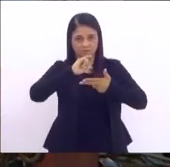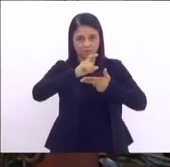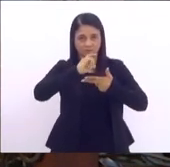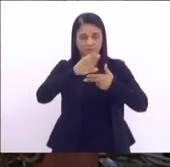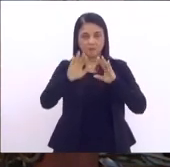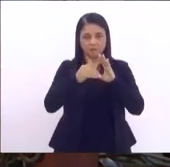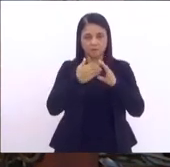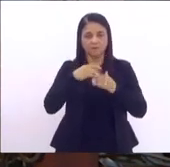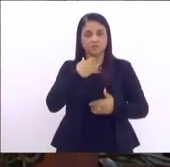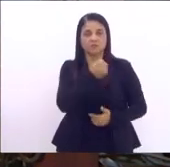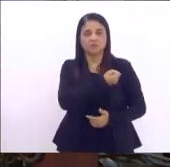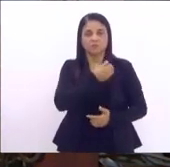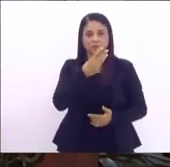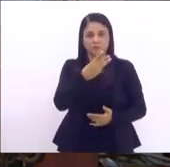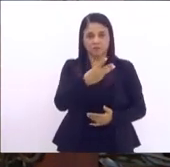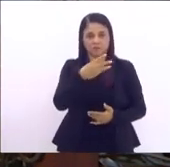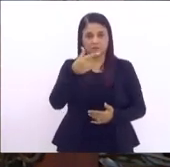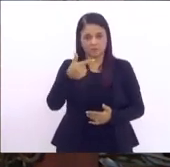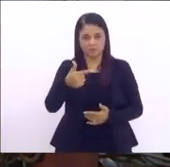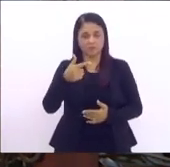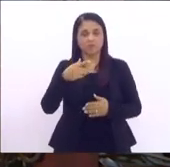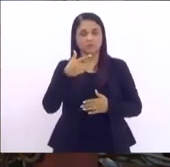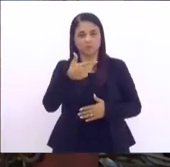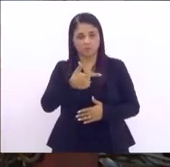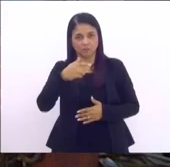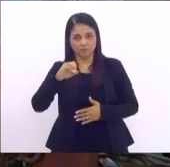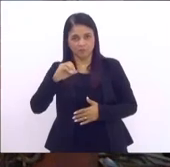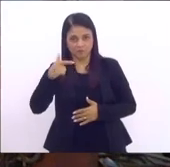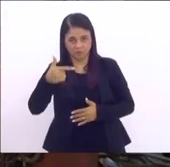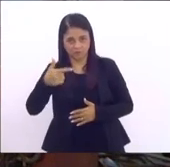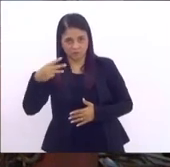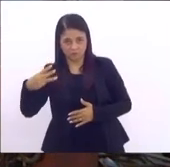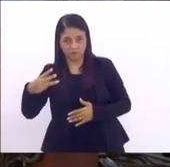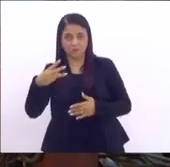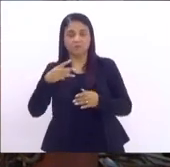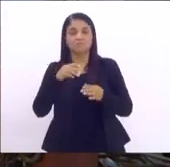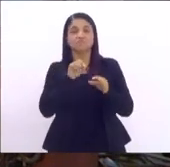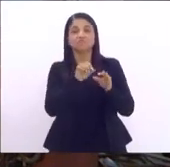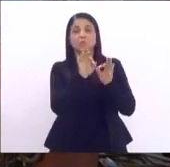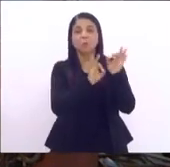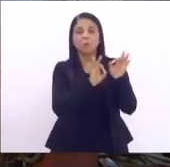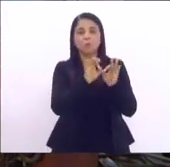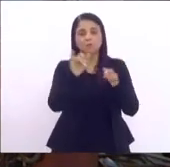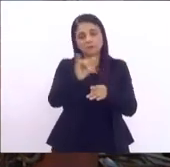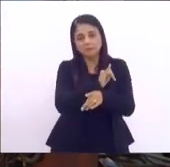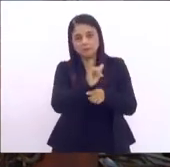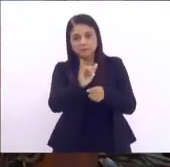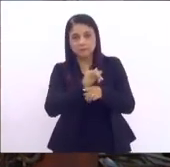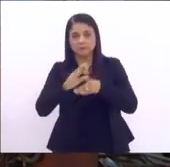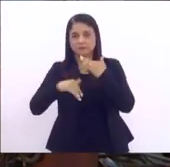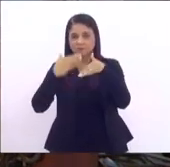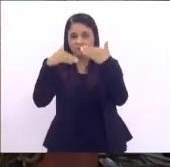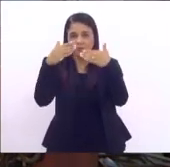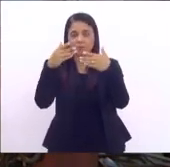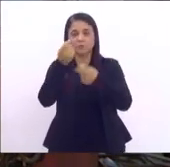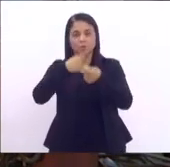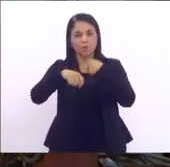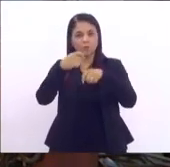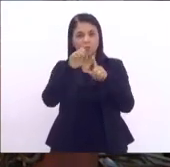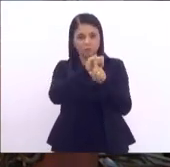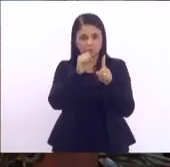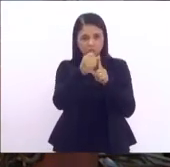de 2023, que institui o Plano Estratégico de Desenvolvimento Econômico e Social do Estado do Rio de